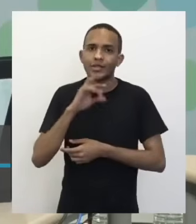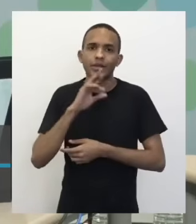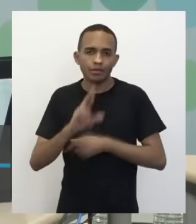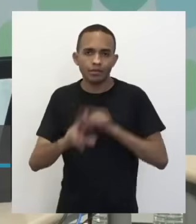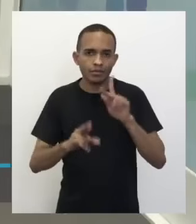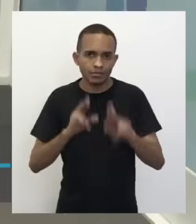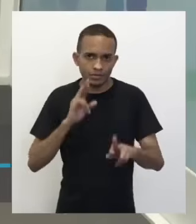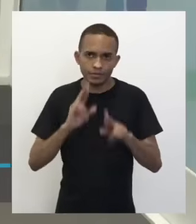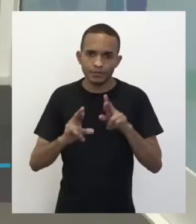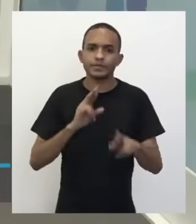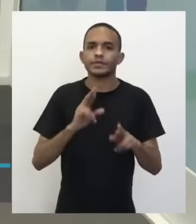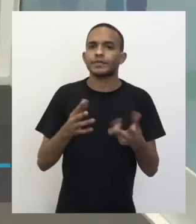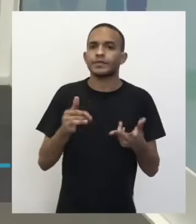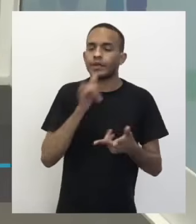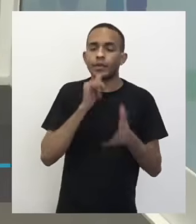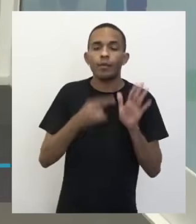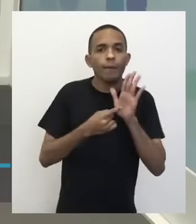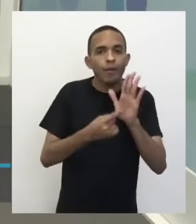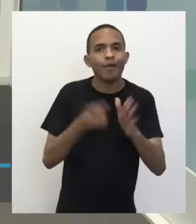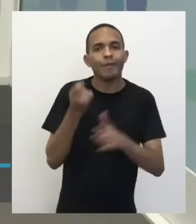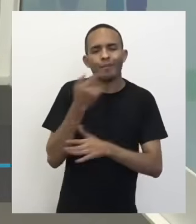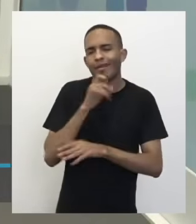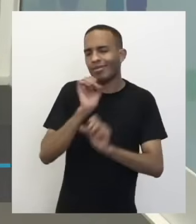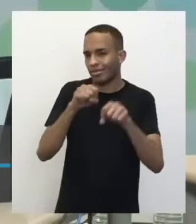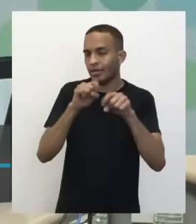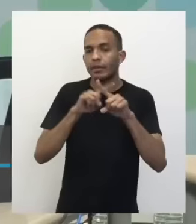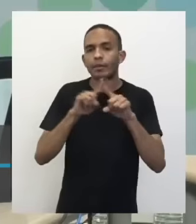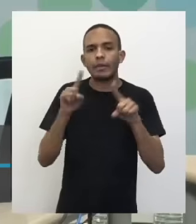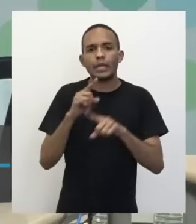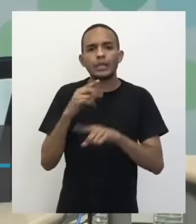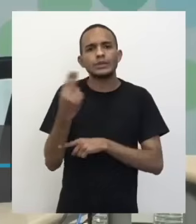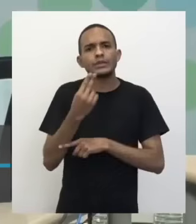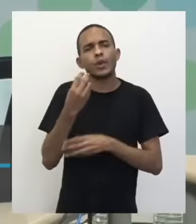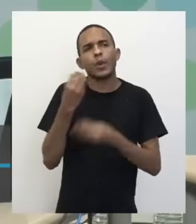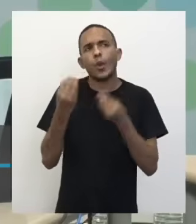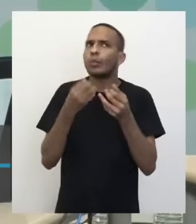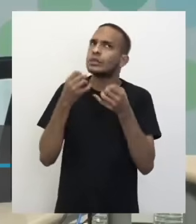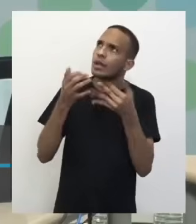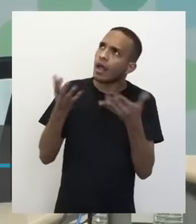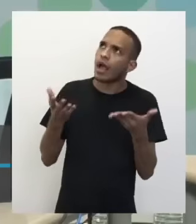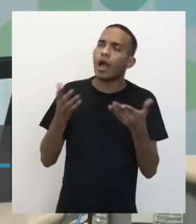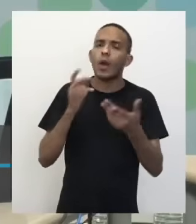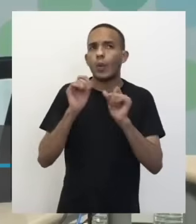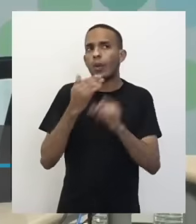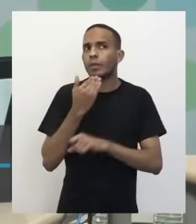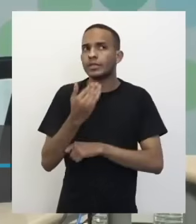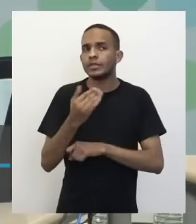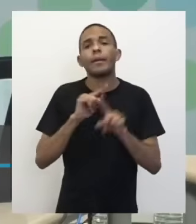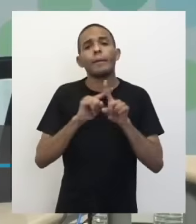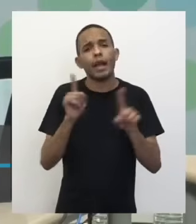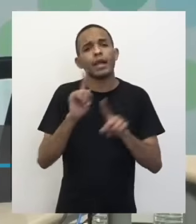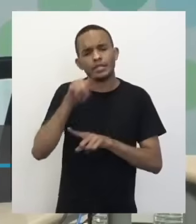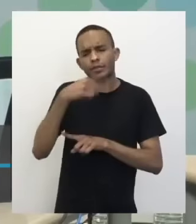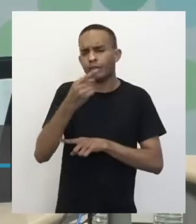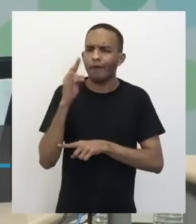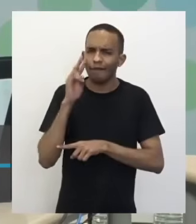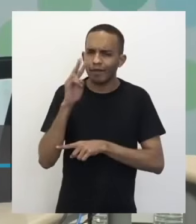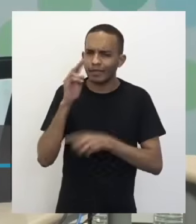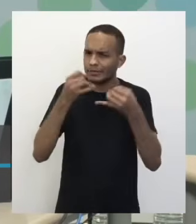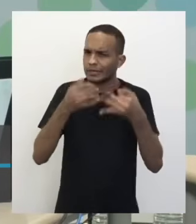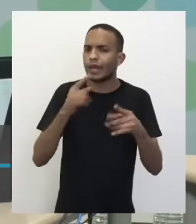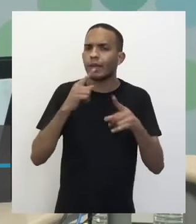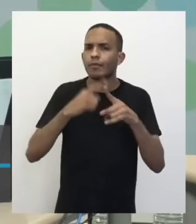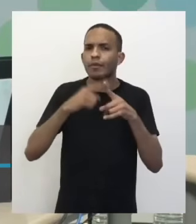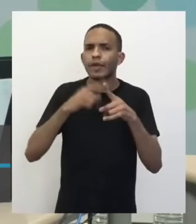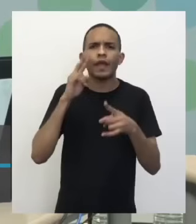tinham né? colocado que apresenta, que apresenta humor, sim. Não conseguiram explicar, talvez, o que eu pedi, mas a gente vai ver isso já já, porque a gente vai ter que analisar o